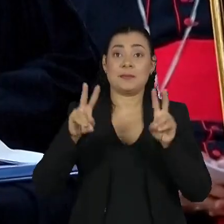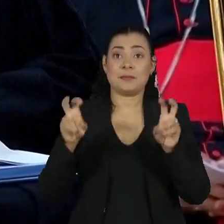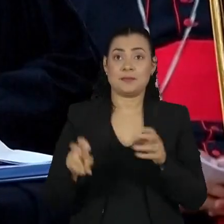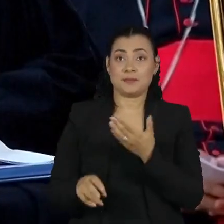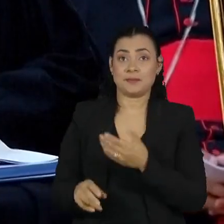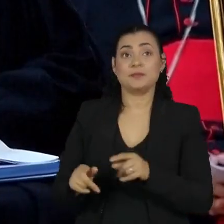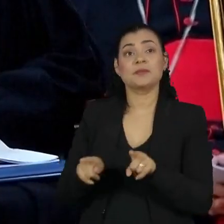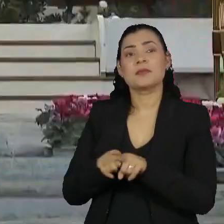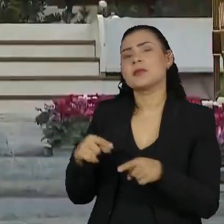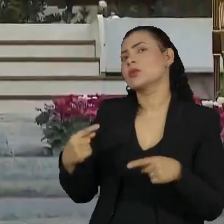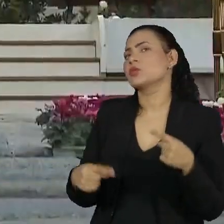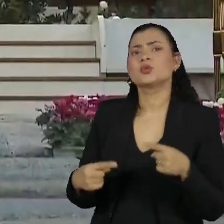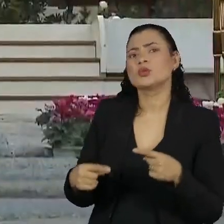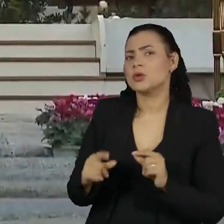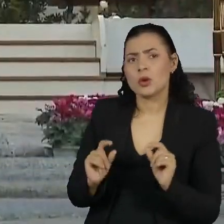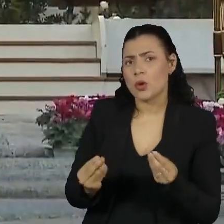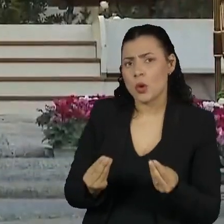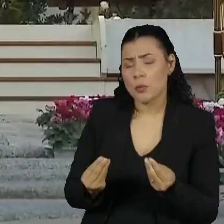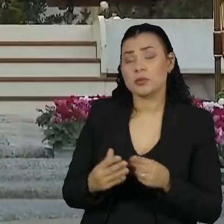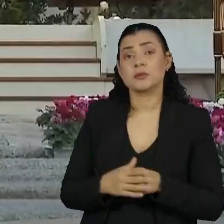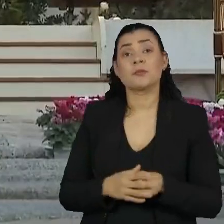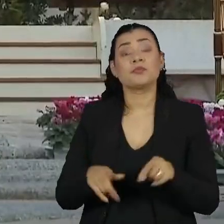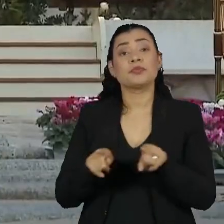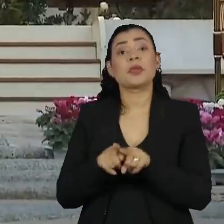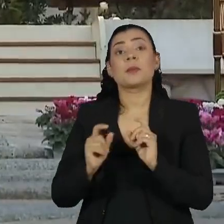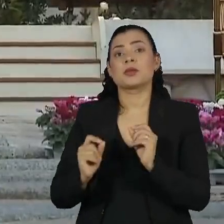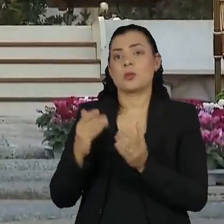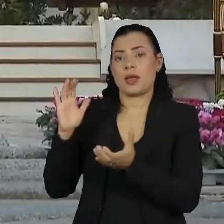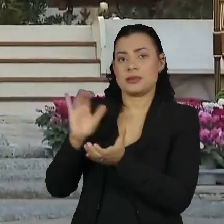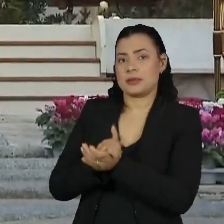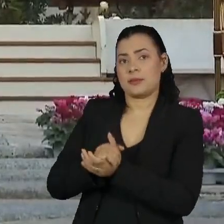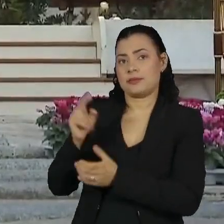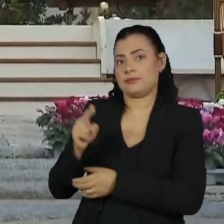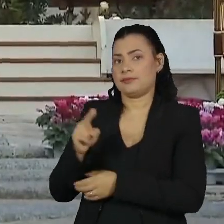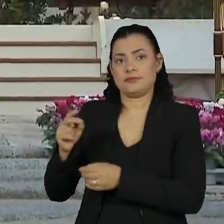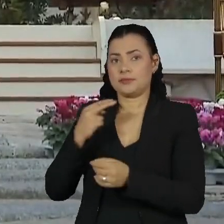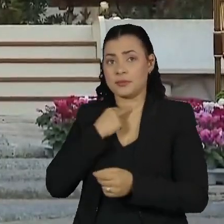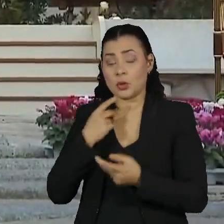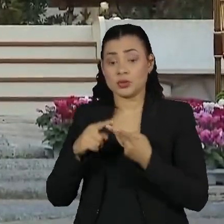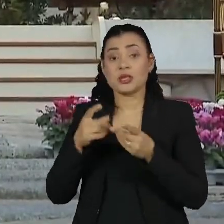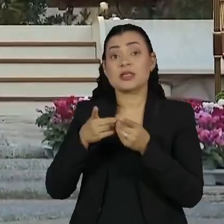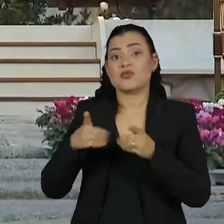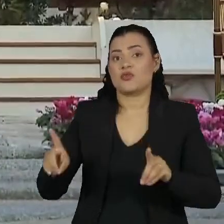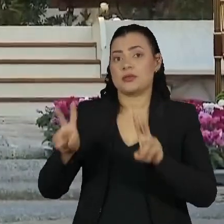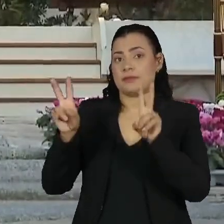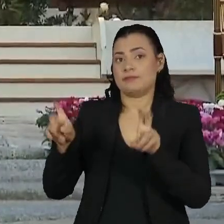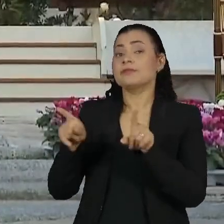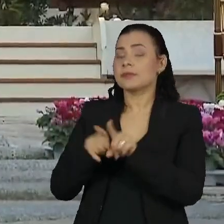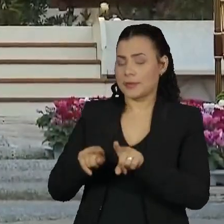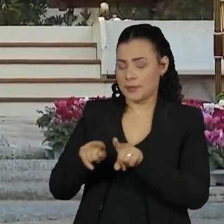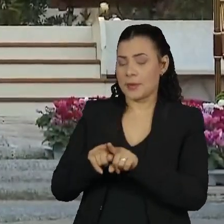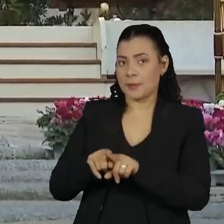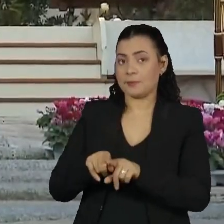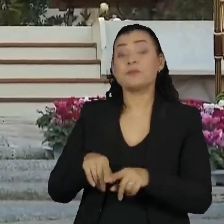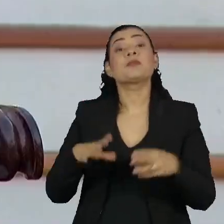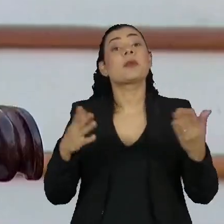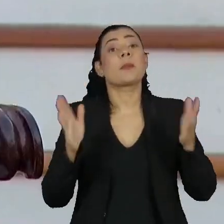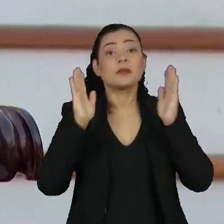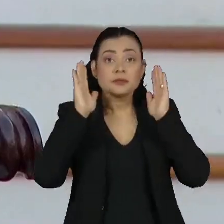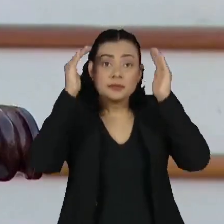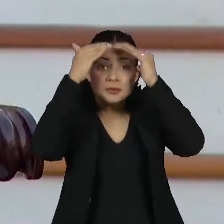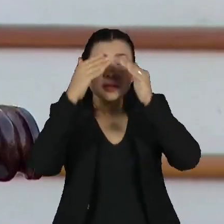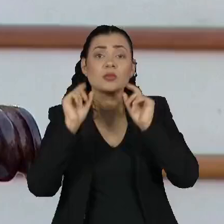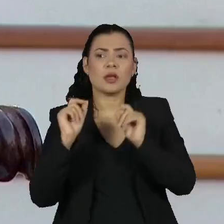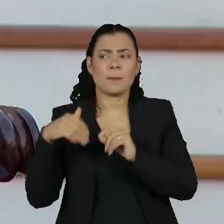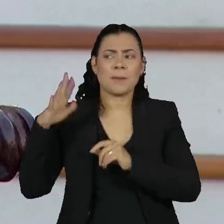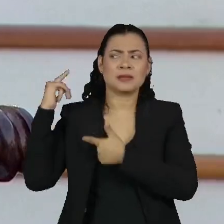sino do discutirá ainda o celibato e o sacramento para divorciados Francisco enfrenta também os religiosos